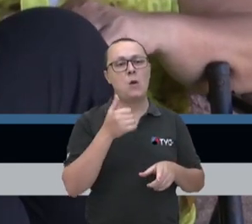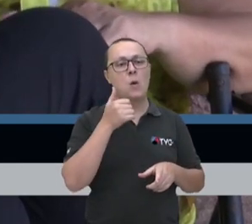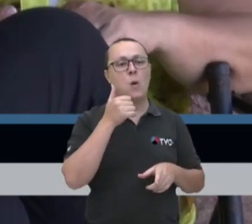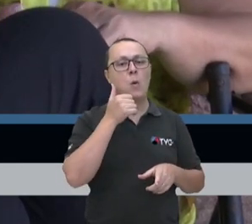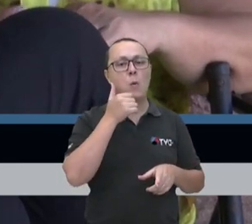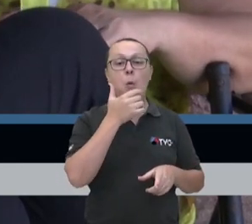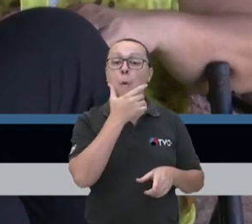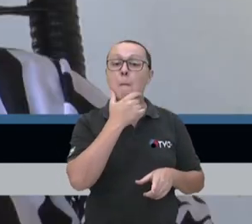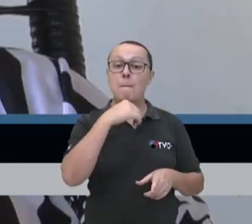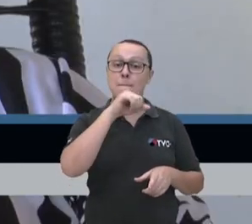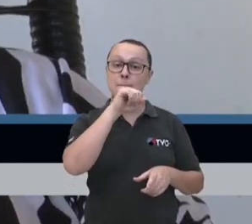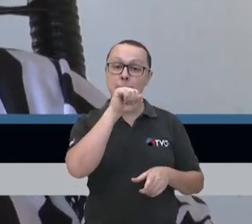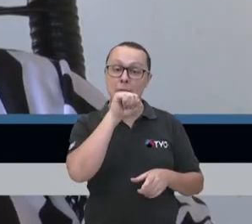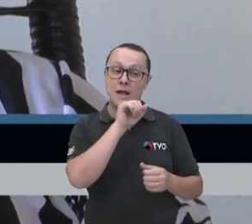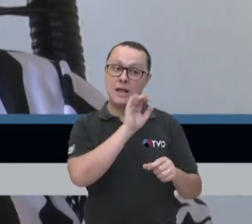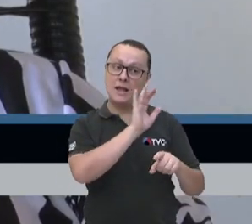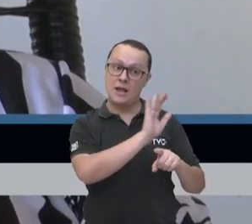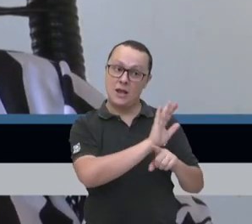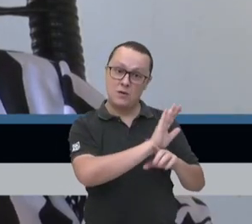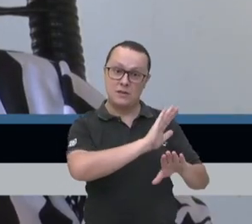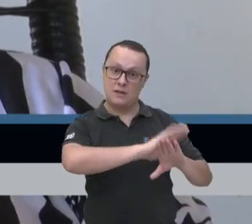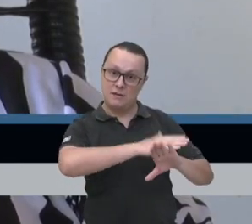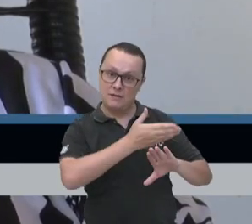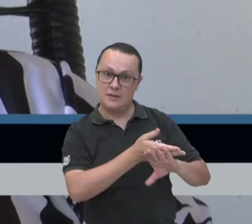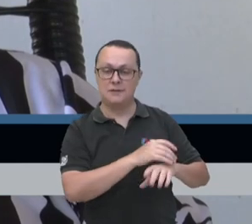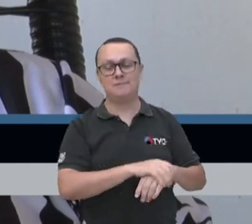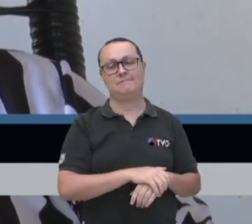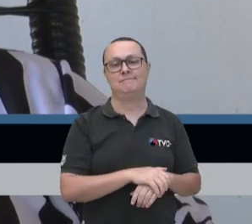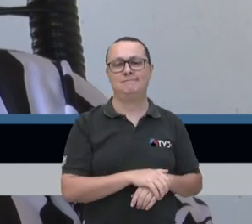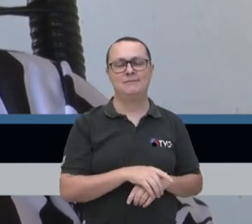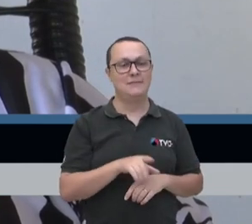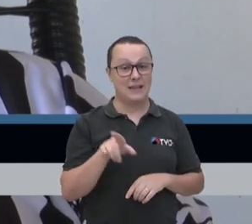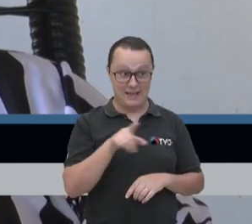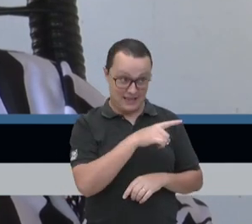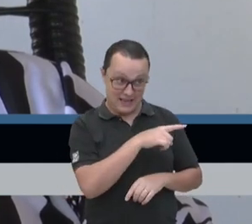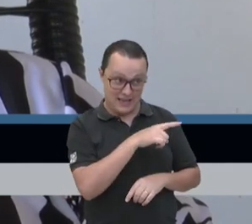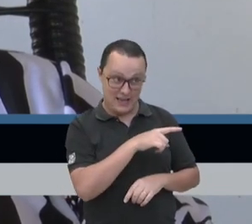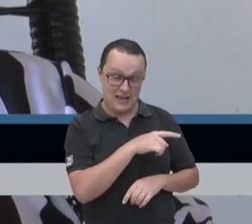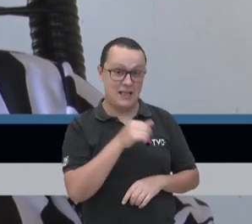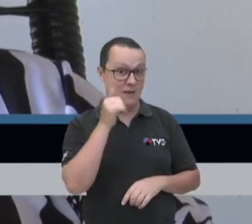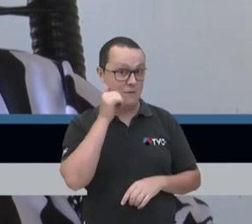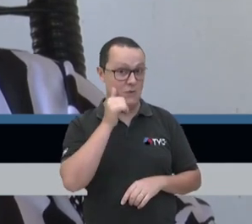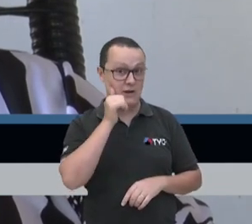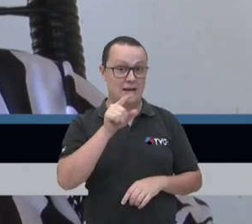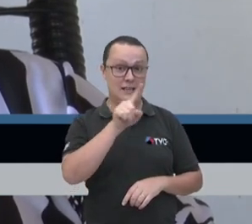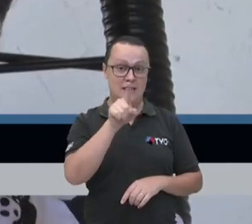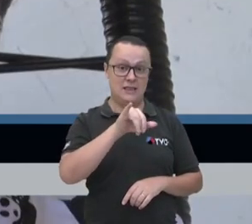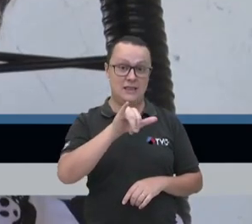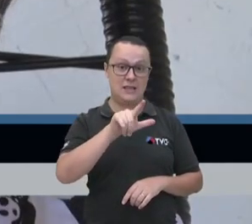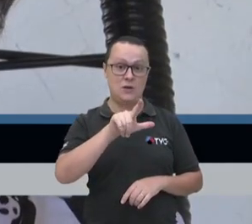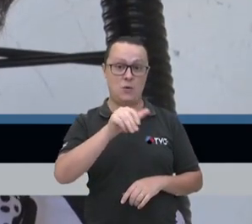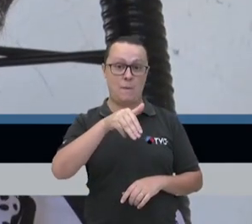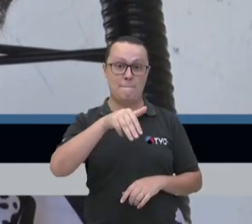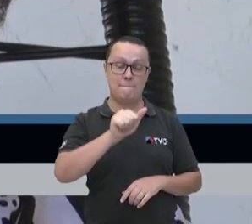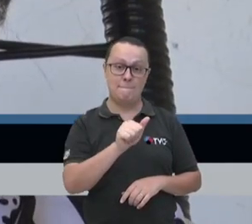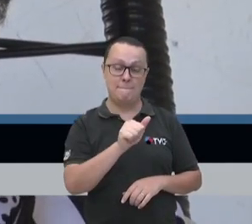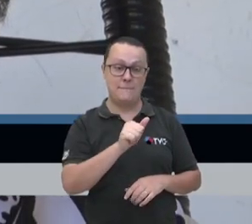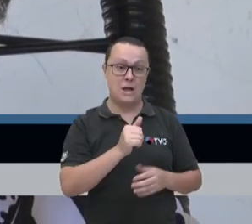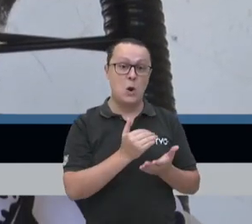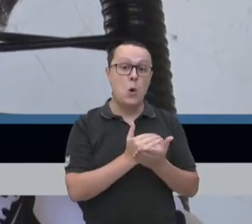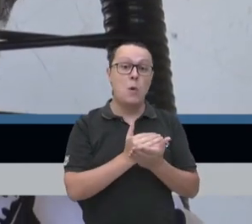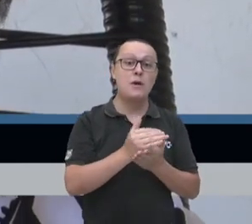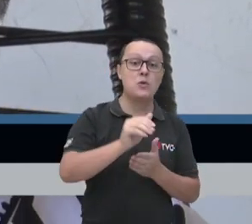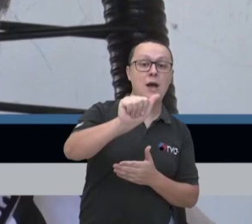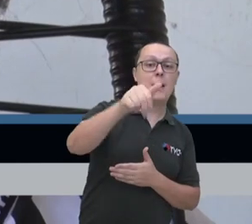Então, ela não fazia nada sozinha. Aliás, a dona Zilna, que a Angélica citou, é a fundadora da APAI. E foi quem ensinou a